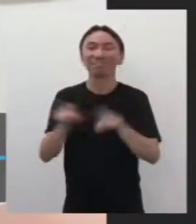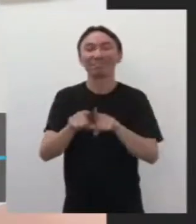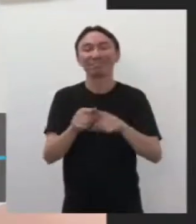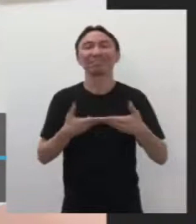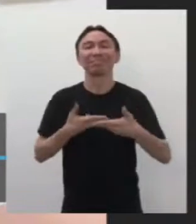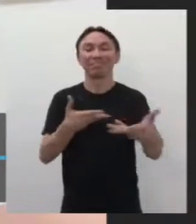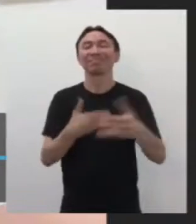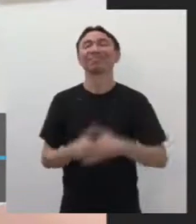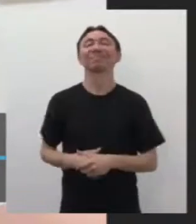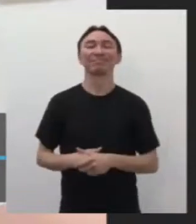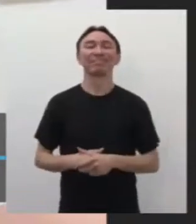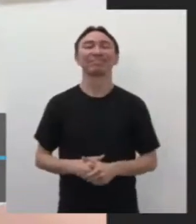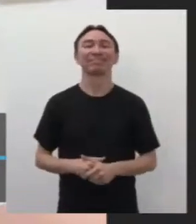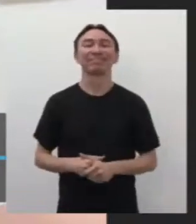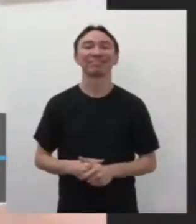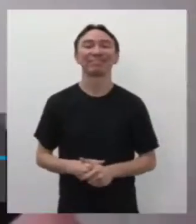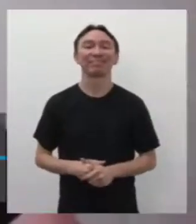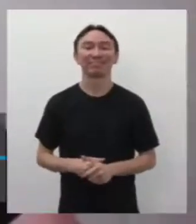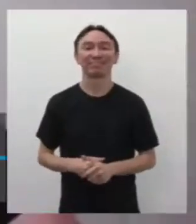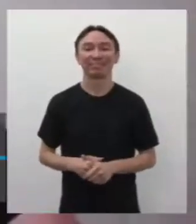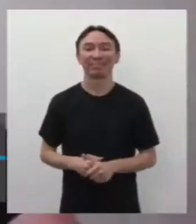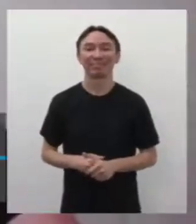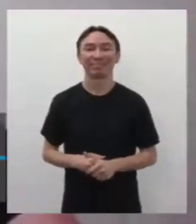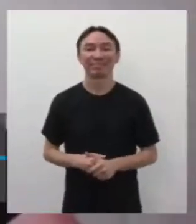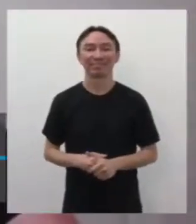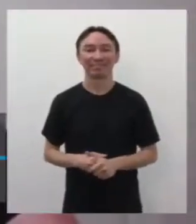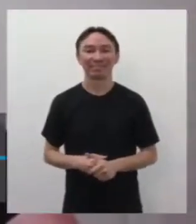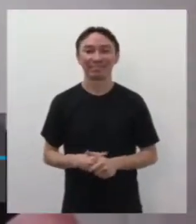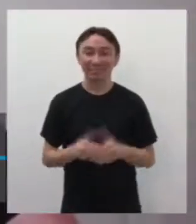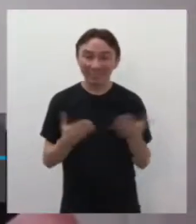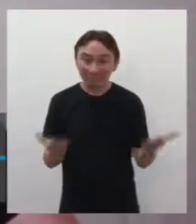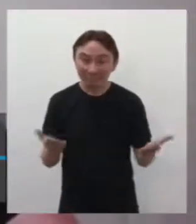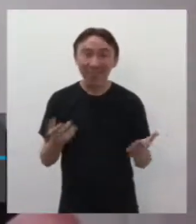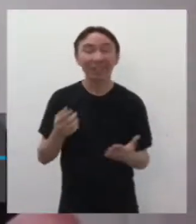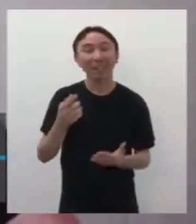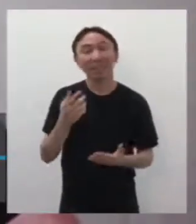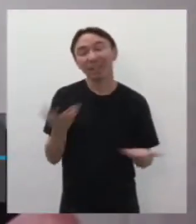obrigada. É isso aí, Nelly, obrigada.